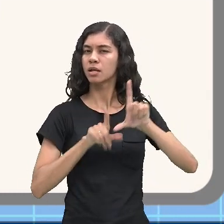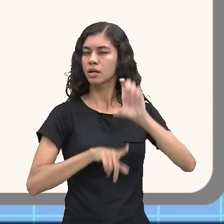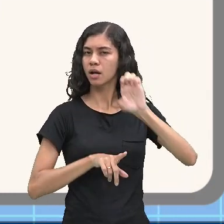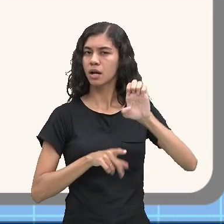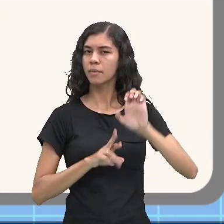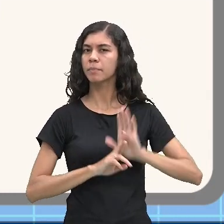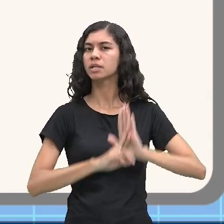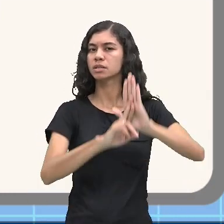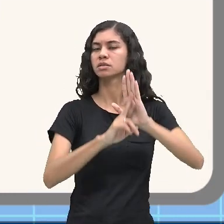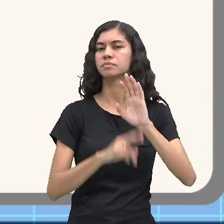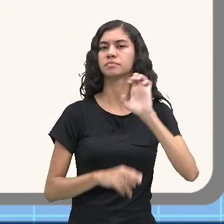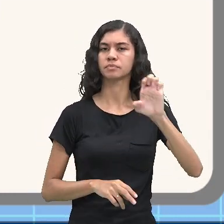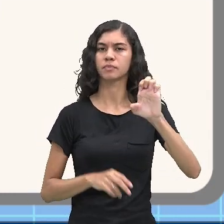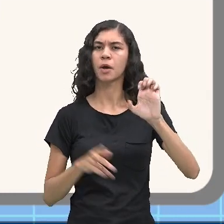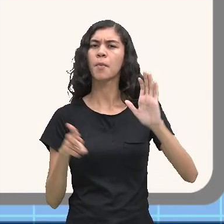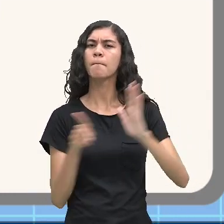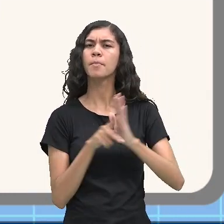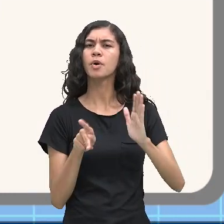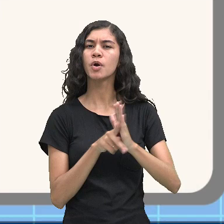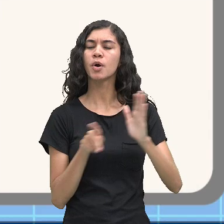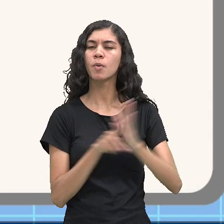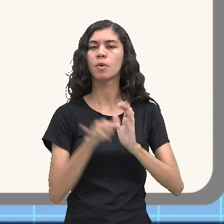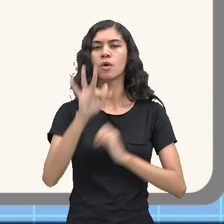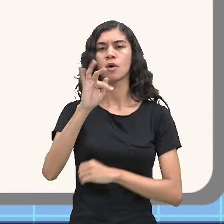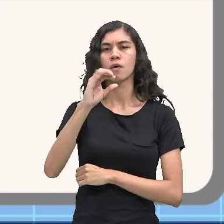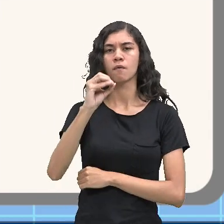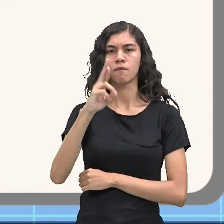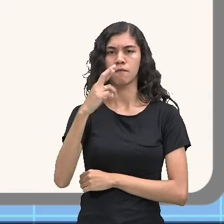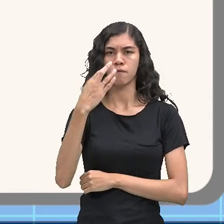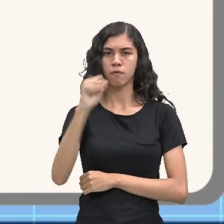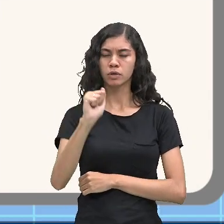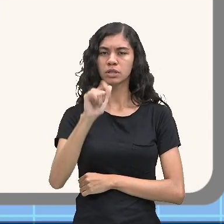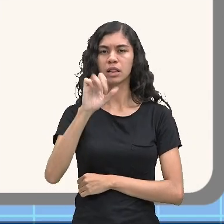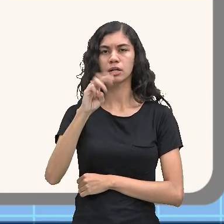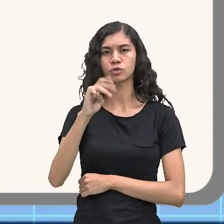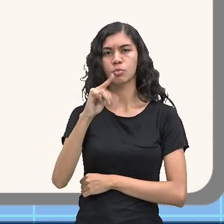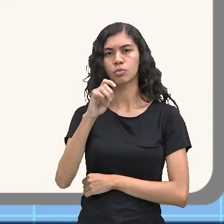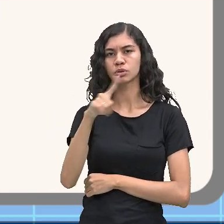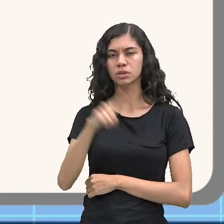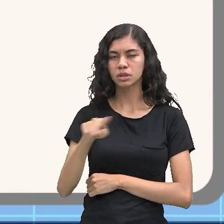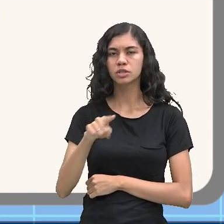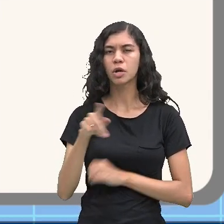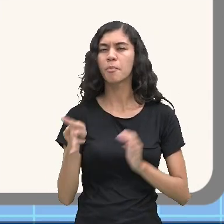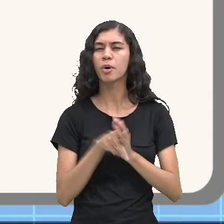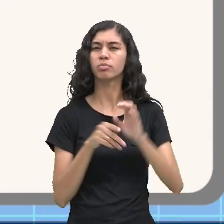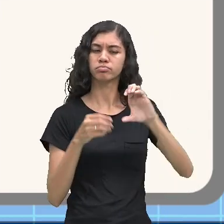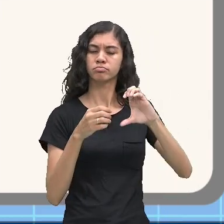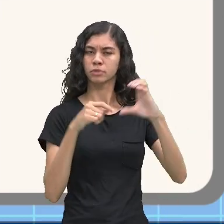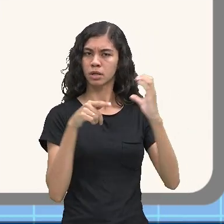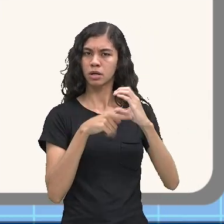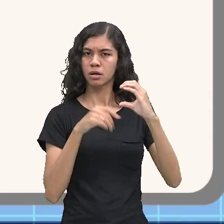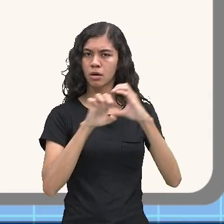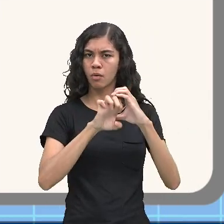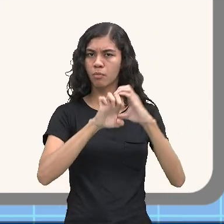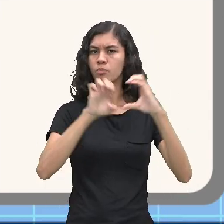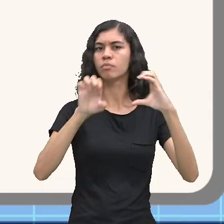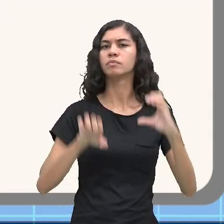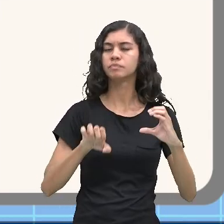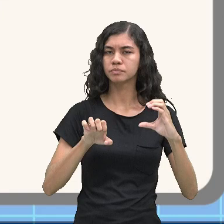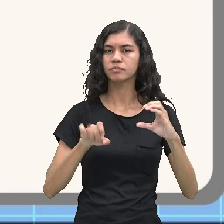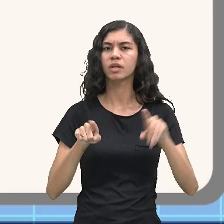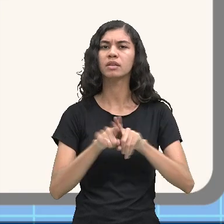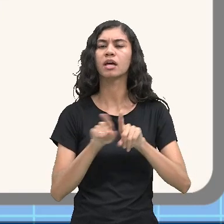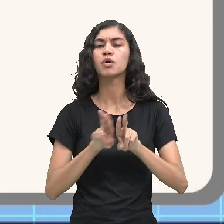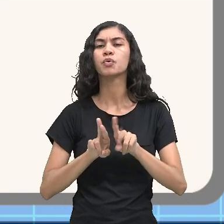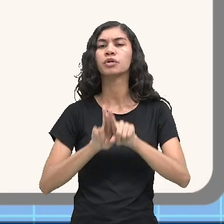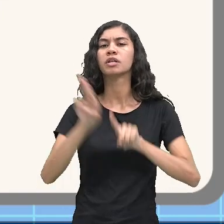de força eletromotriz, tá certo? E ela vai ter unidade de diferença de potencial, que é o volts. O que é essa